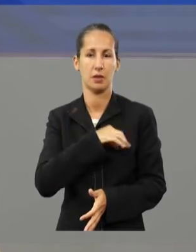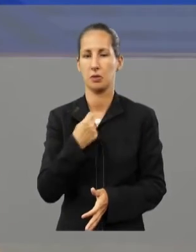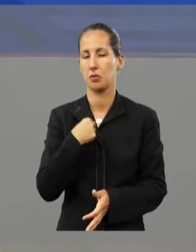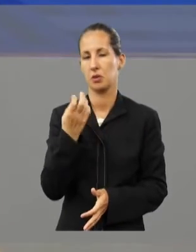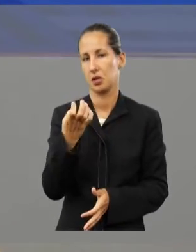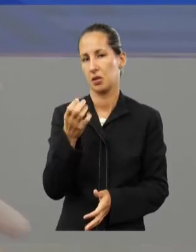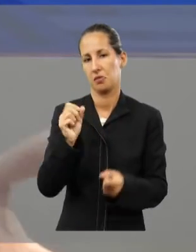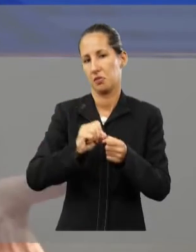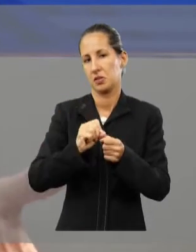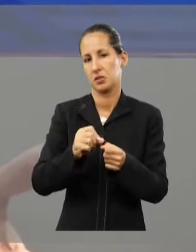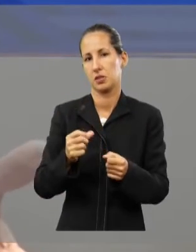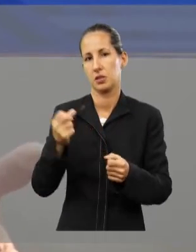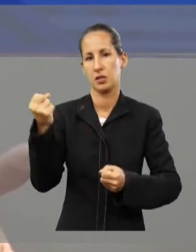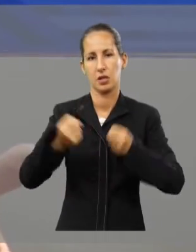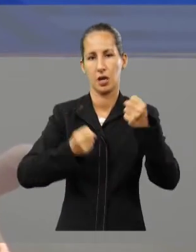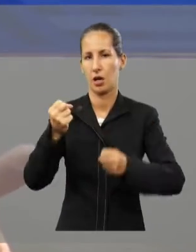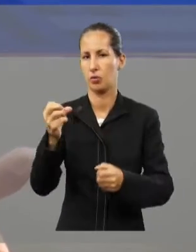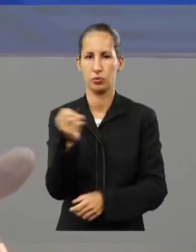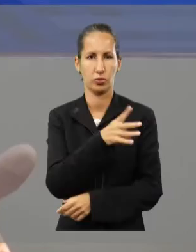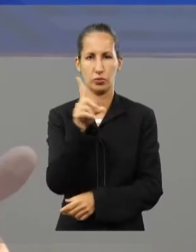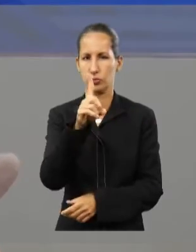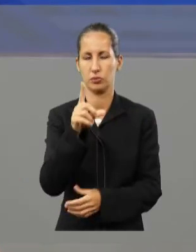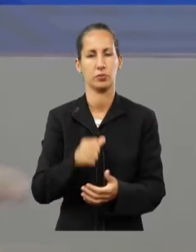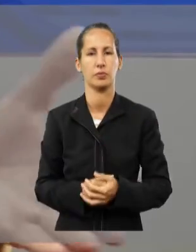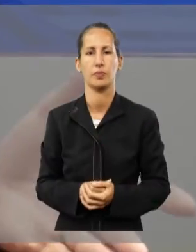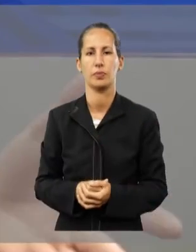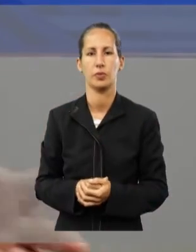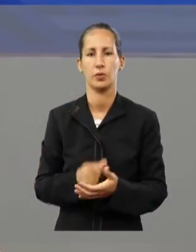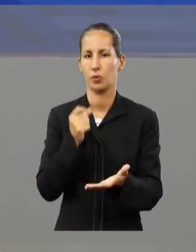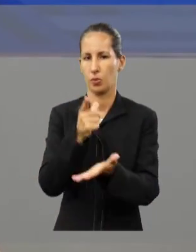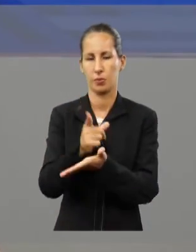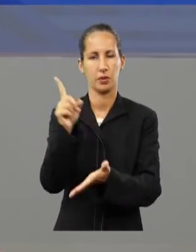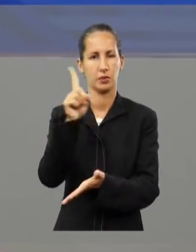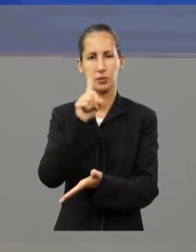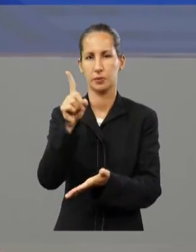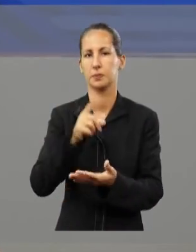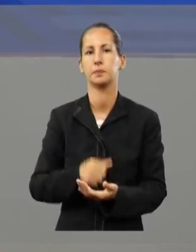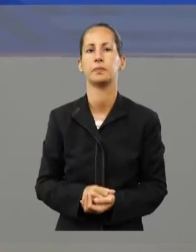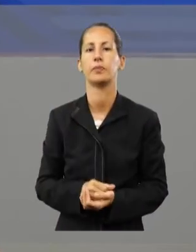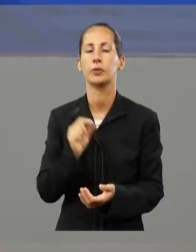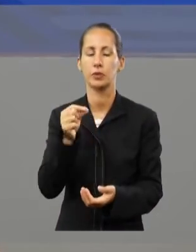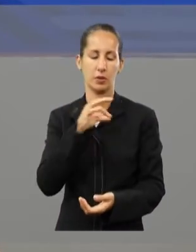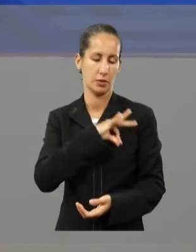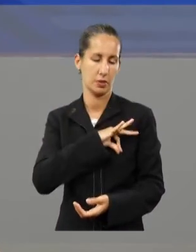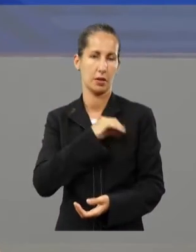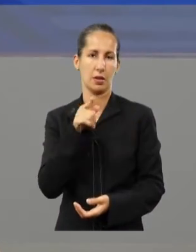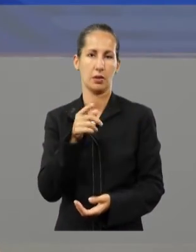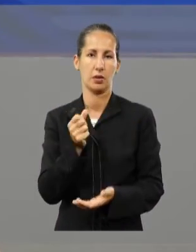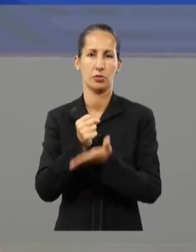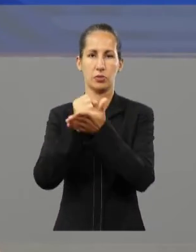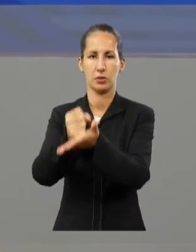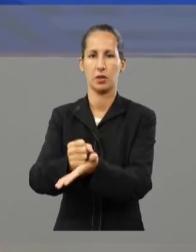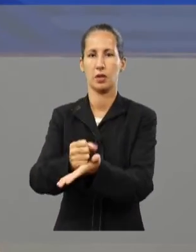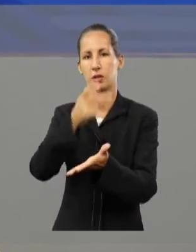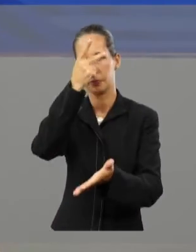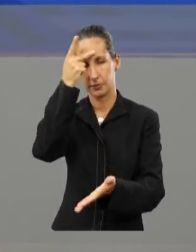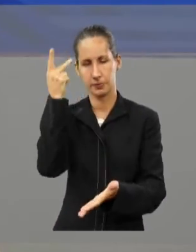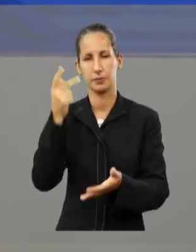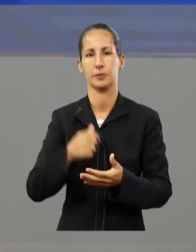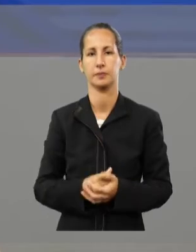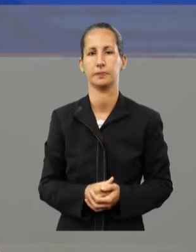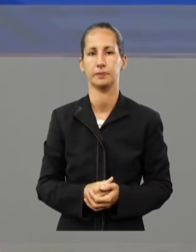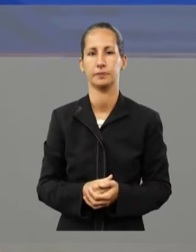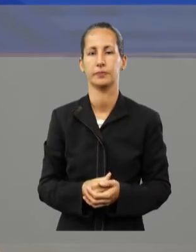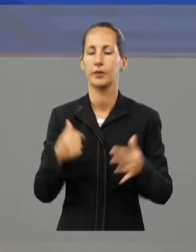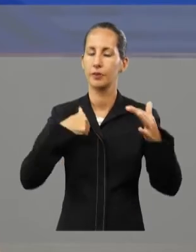quero. Não compro carro novo. Compro a granja, eu não. O que eu ganho é para servir ao povo.